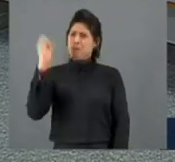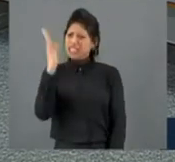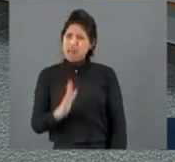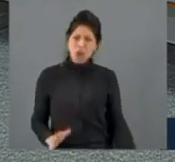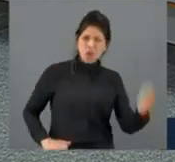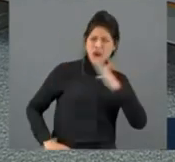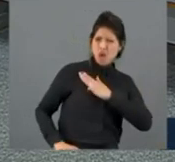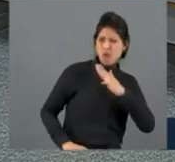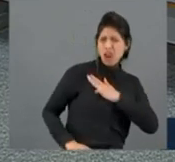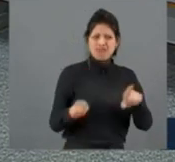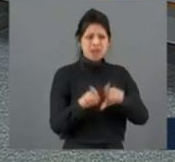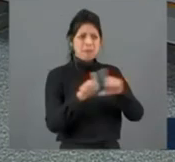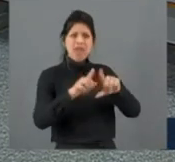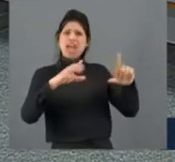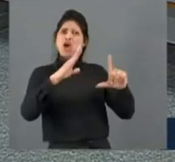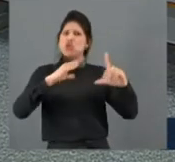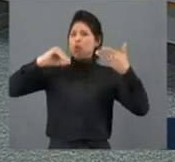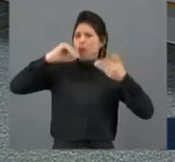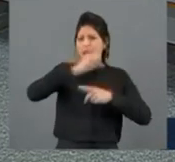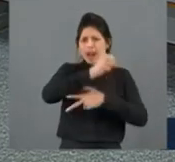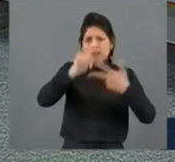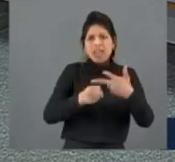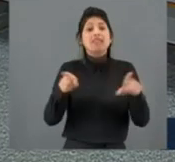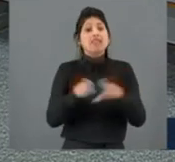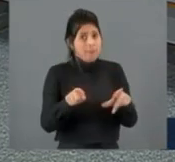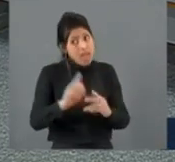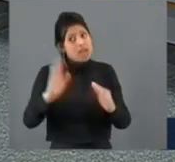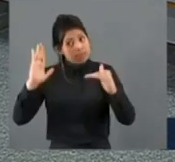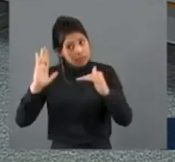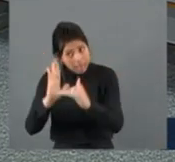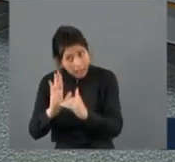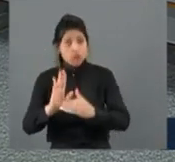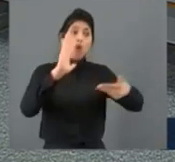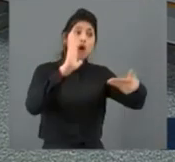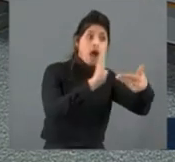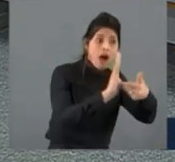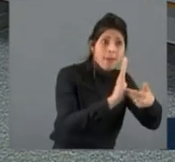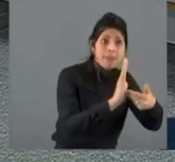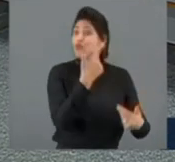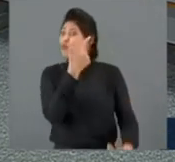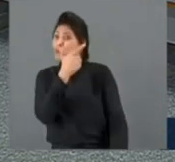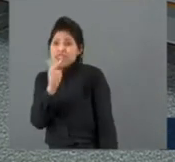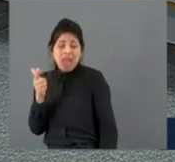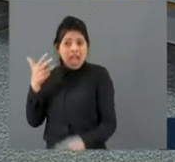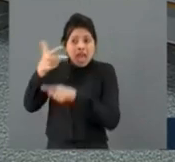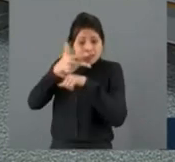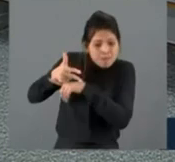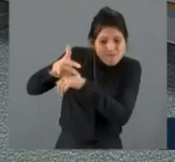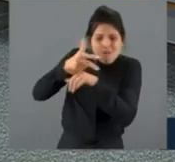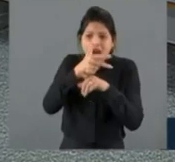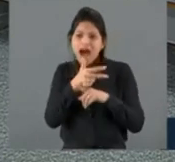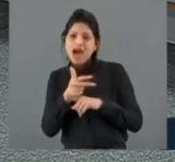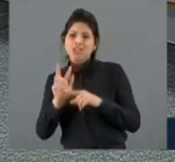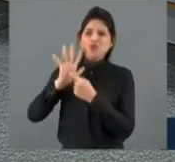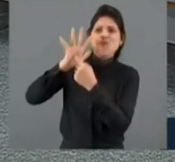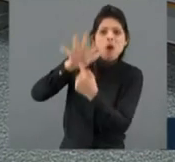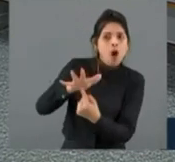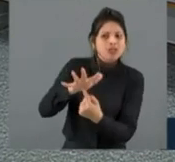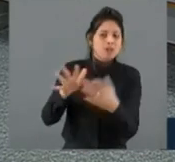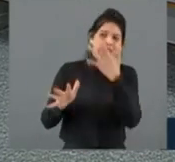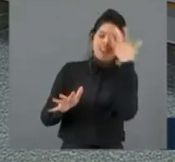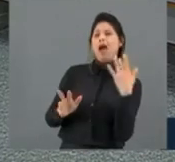e do Palácio do Planalto, mas também da STF e do Senado e da Câmara, não fornece a íntegra das imagens para que essas pessoas possam se